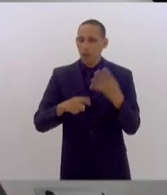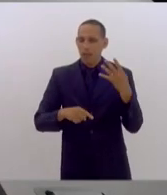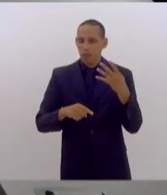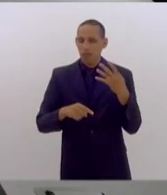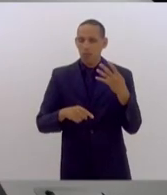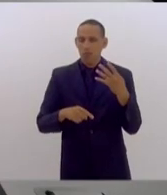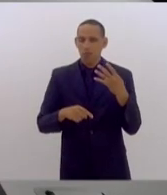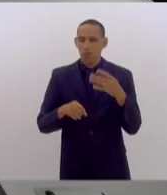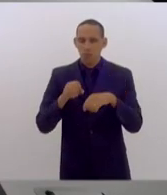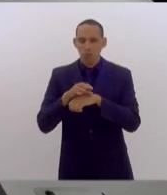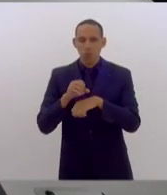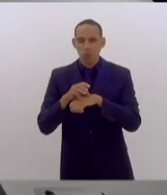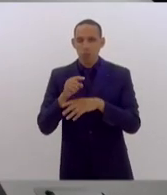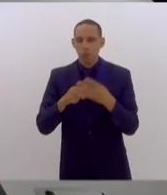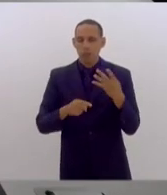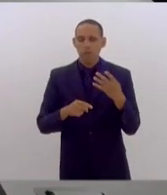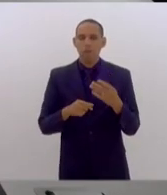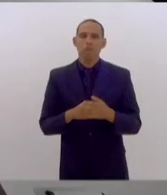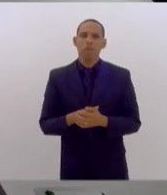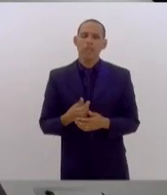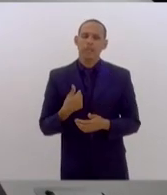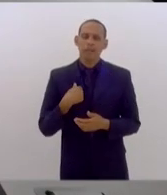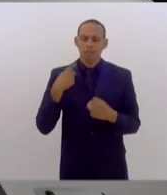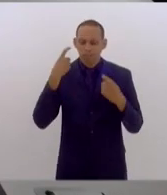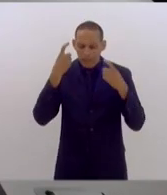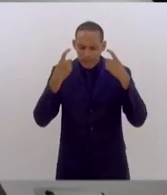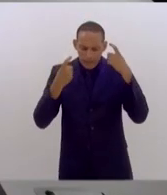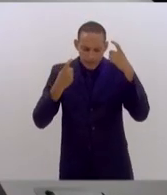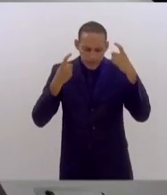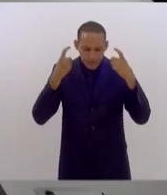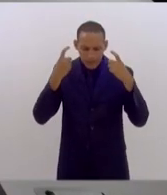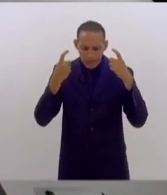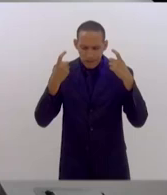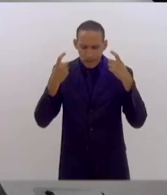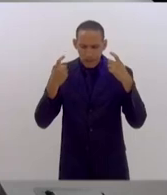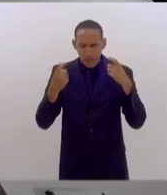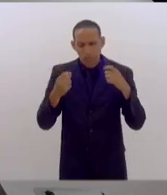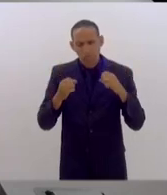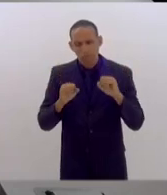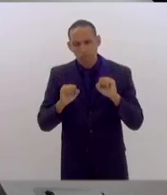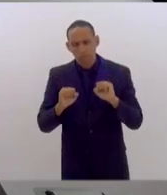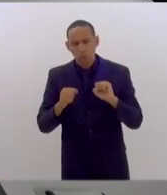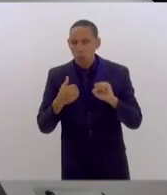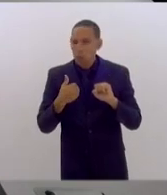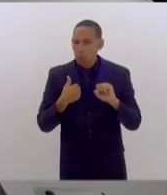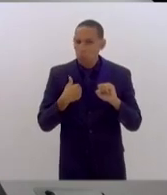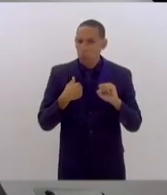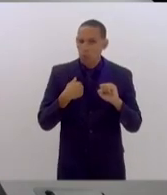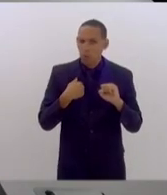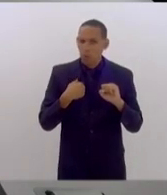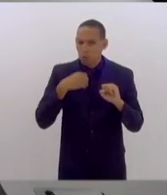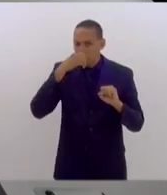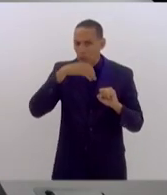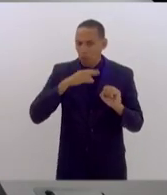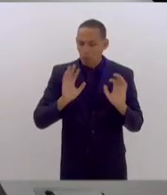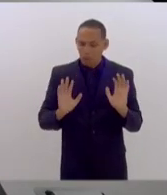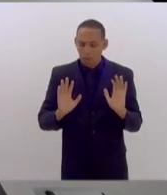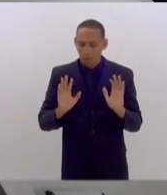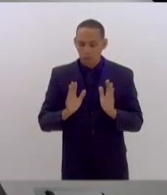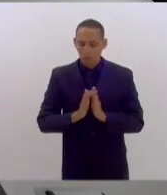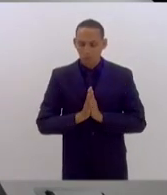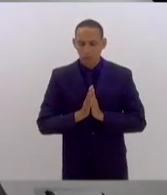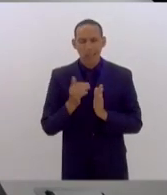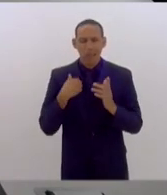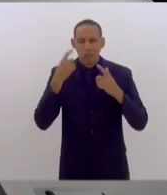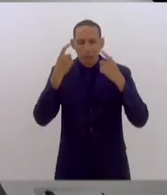sugestões E aí eu fiquei preocupada eu posso ter sido é exagerado eu fiquei